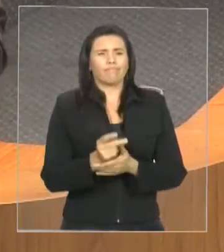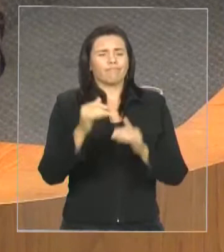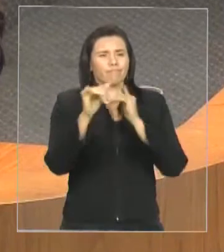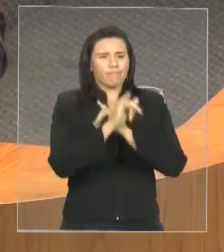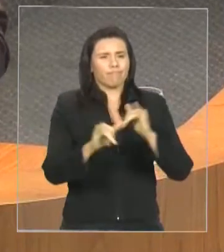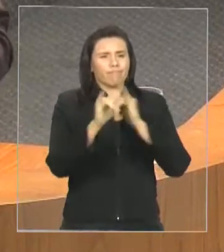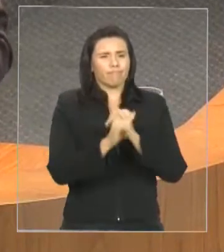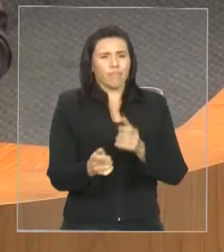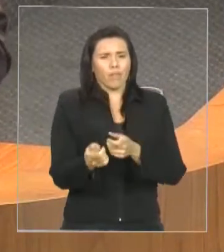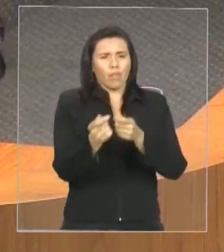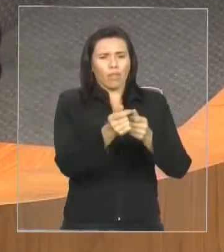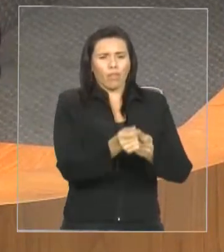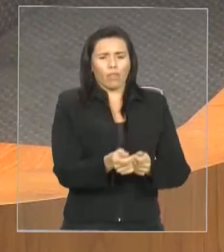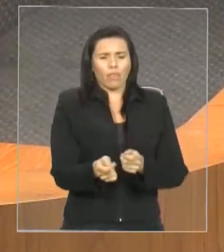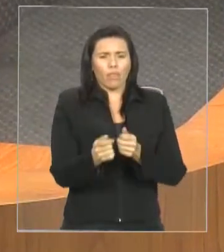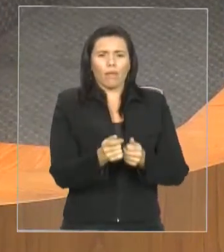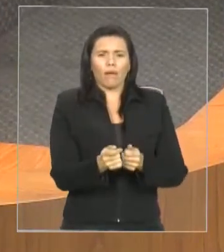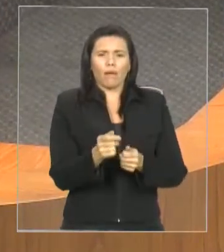É muito mais